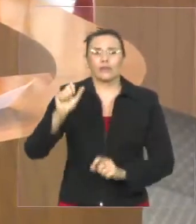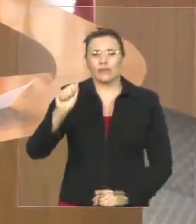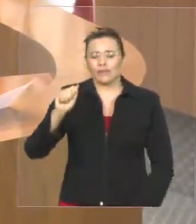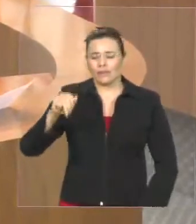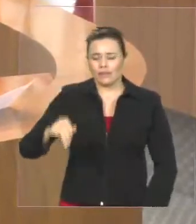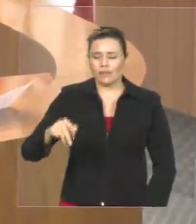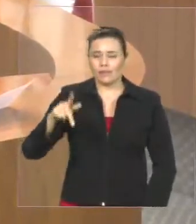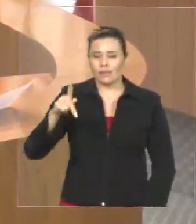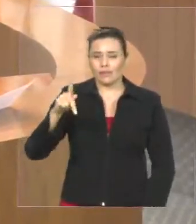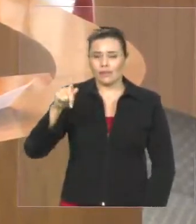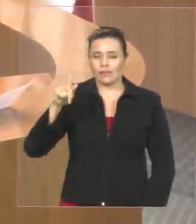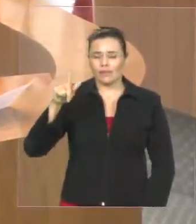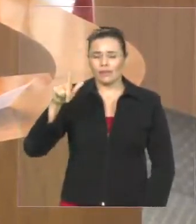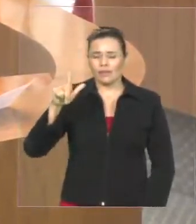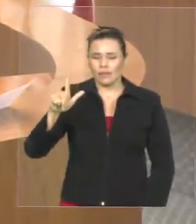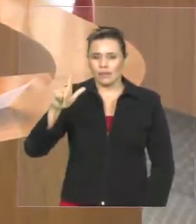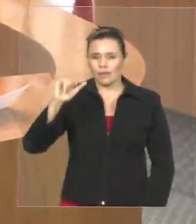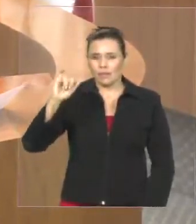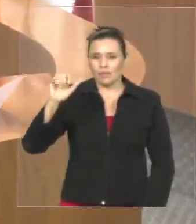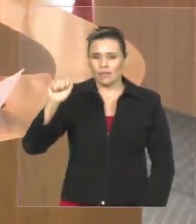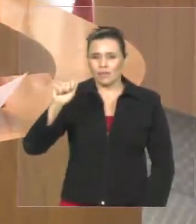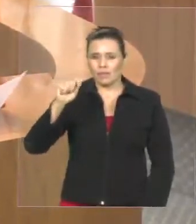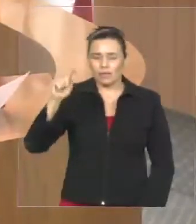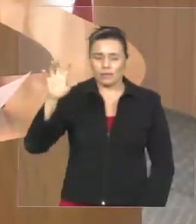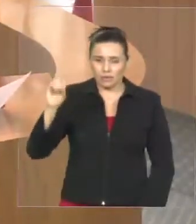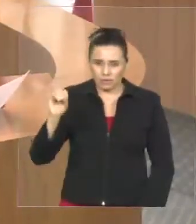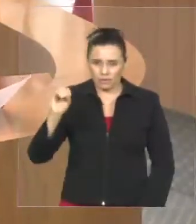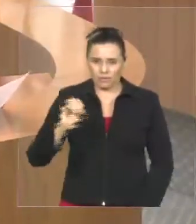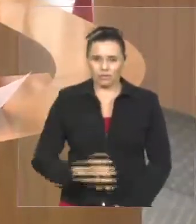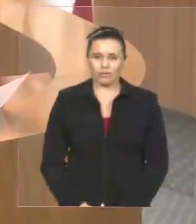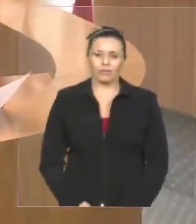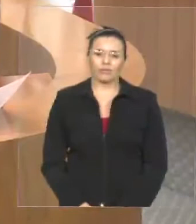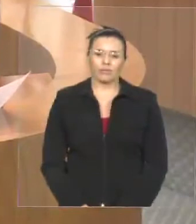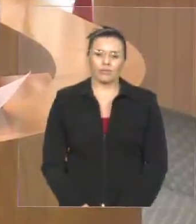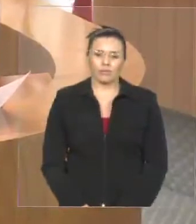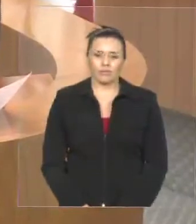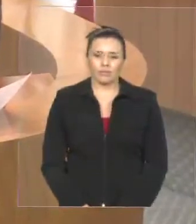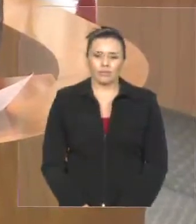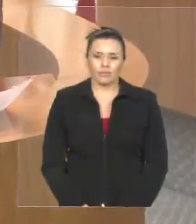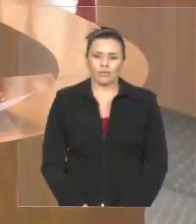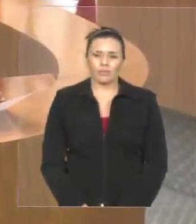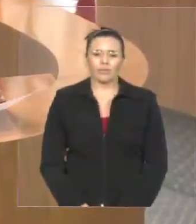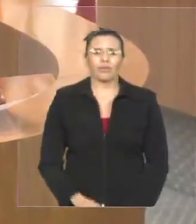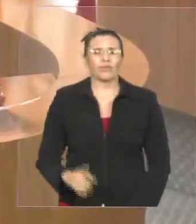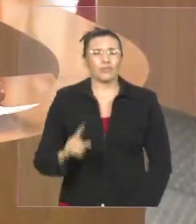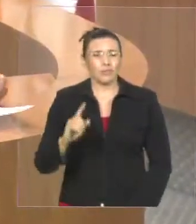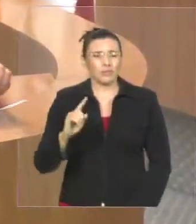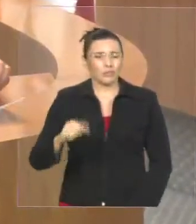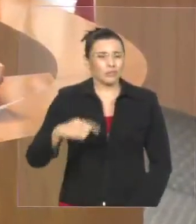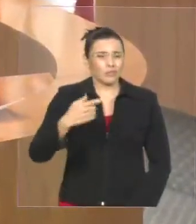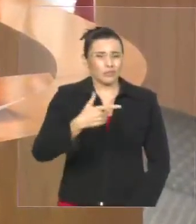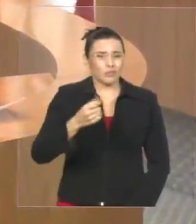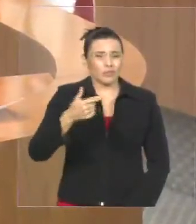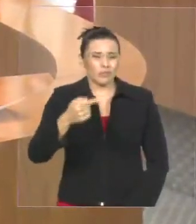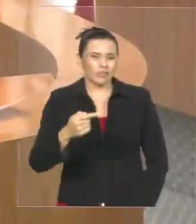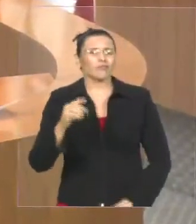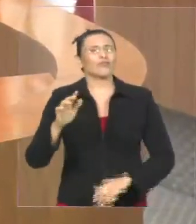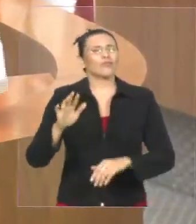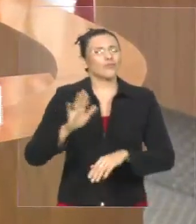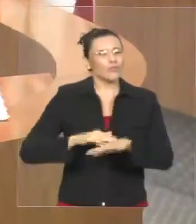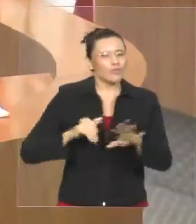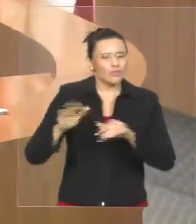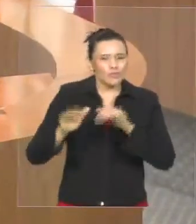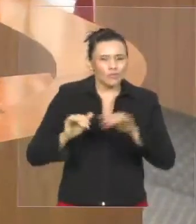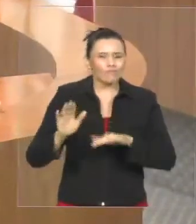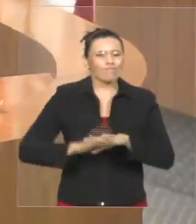cada professor e a garantia de mais professores efetivos do quadro do Estado. Estamos aí